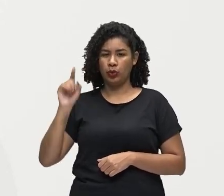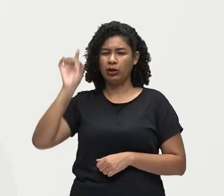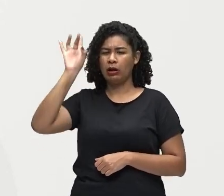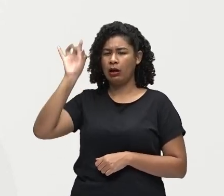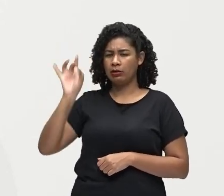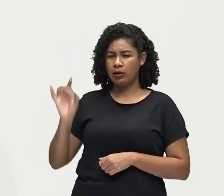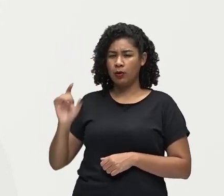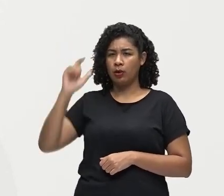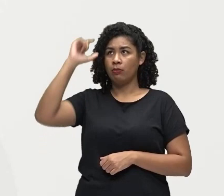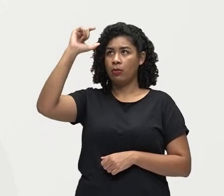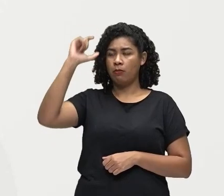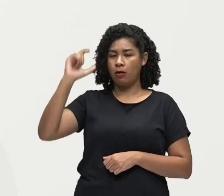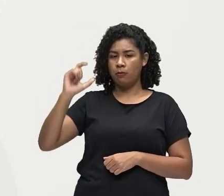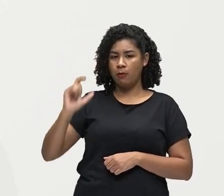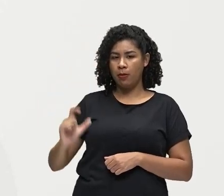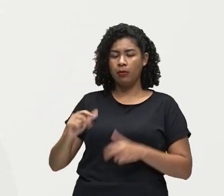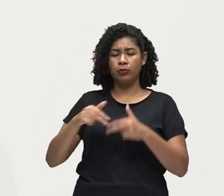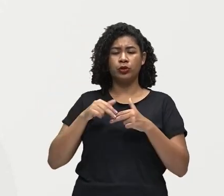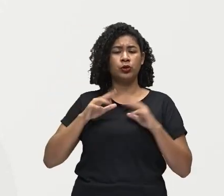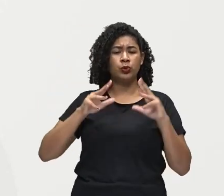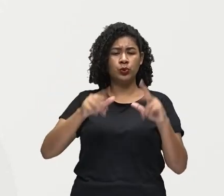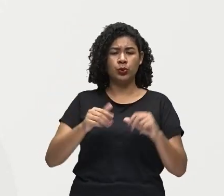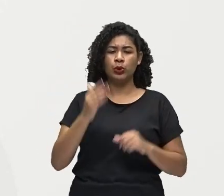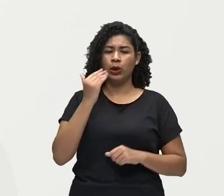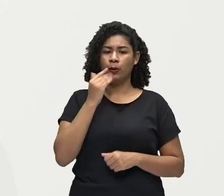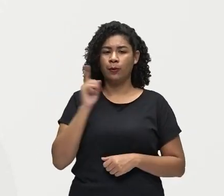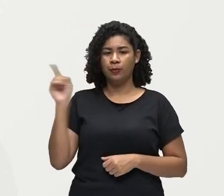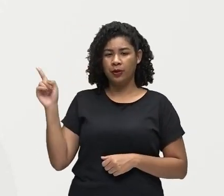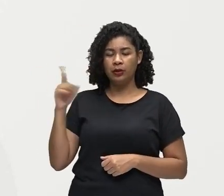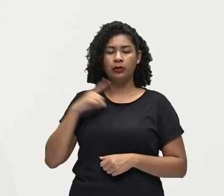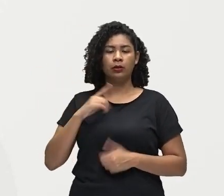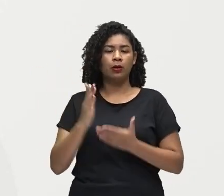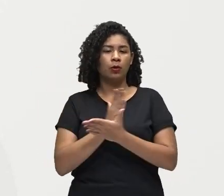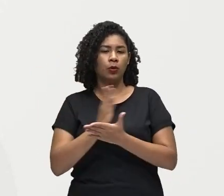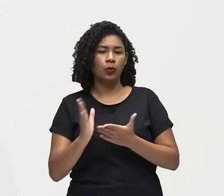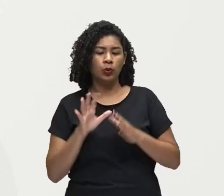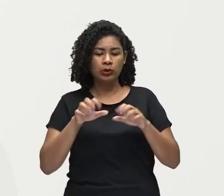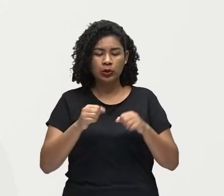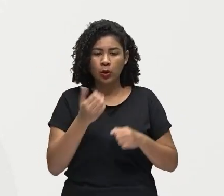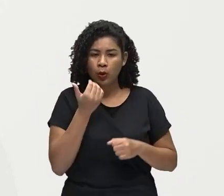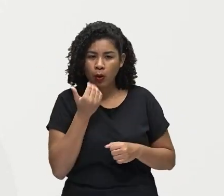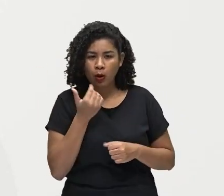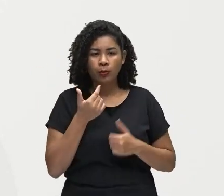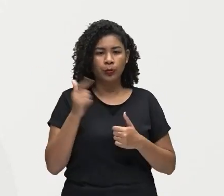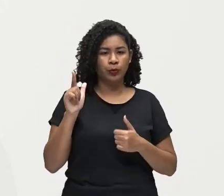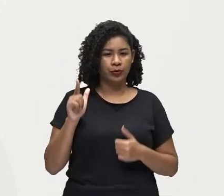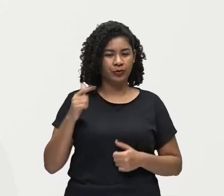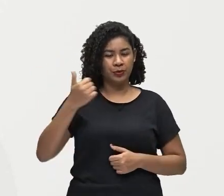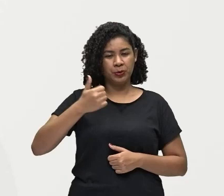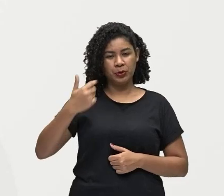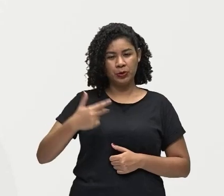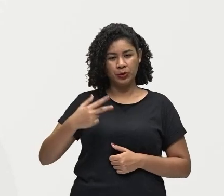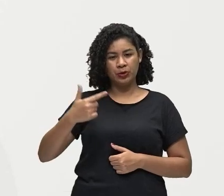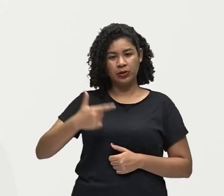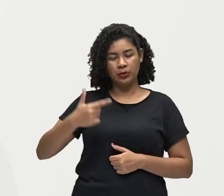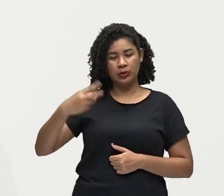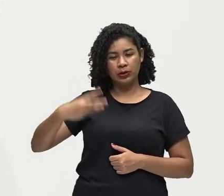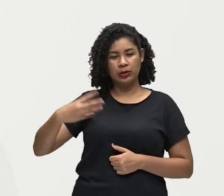eles estão servindo aí de alimentação. Produtores, consumidores primários, secundários e terciários, tá?